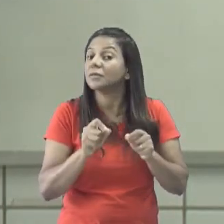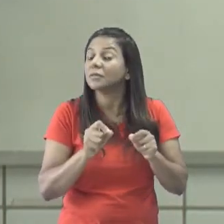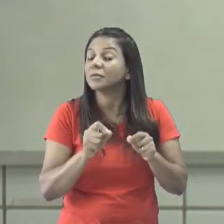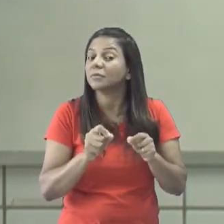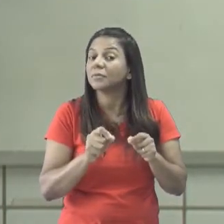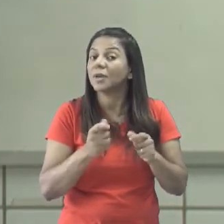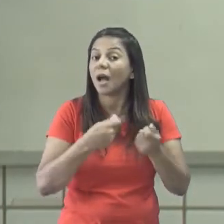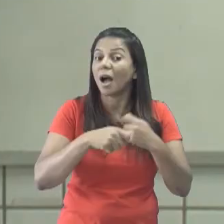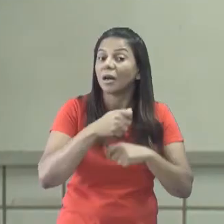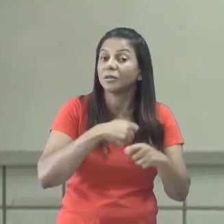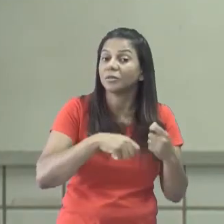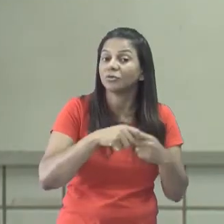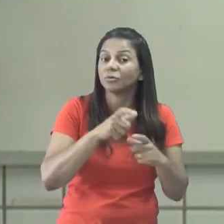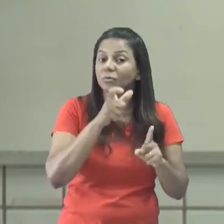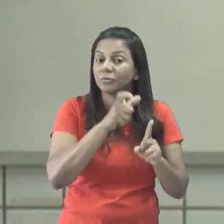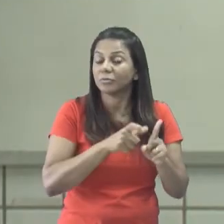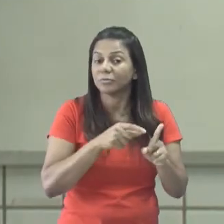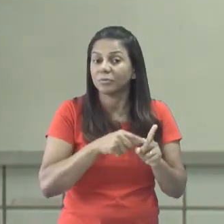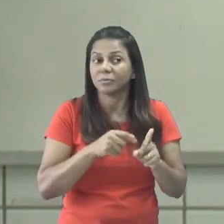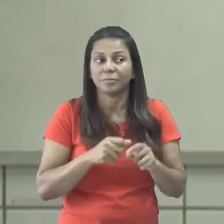seus personagens. Diz,